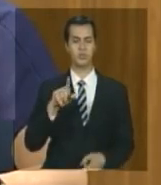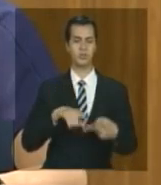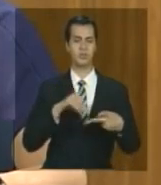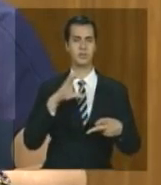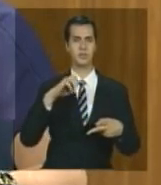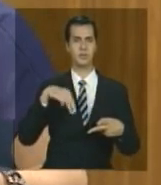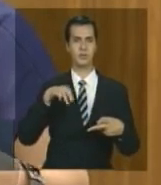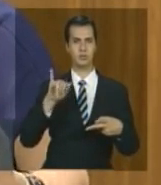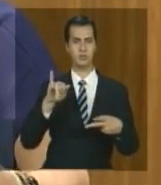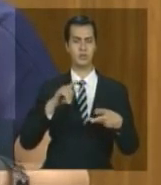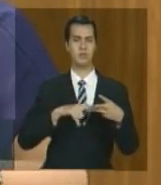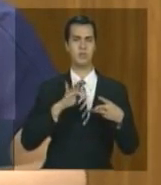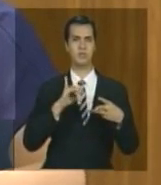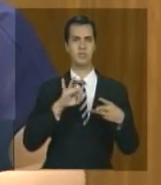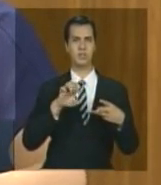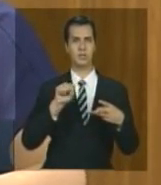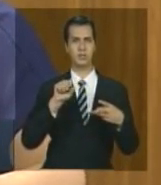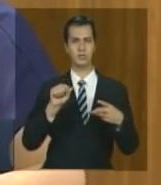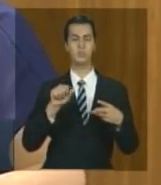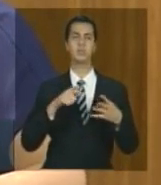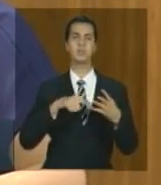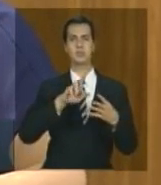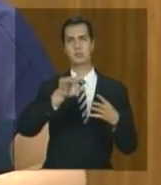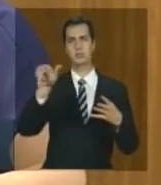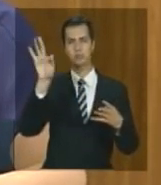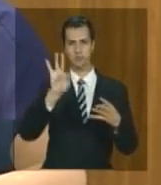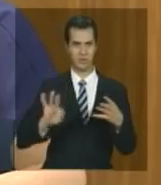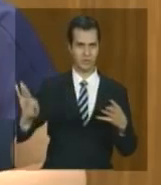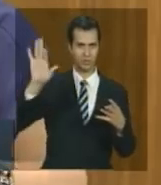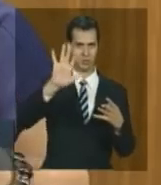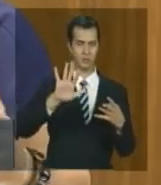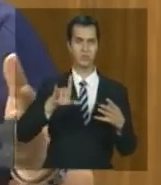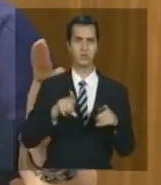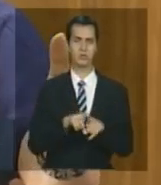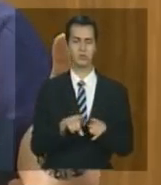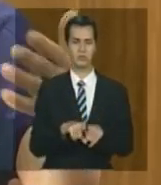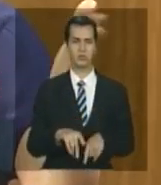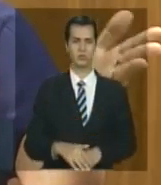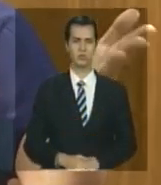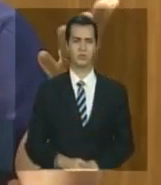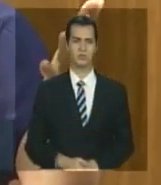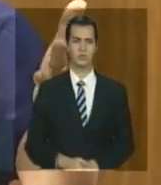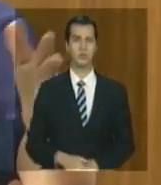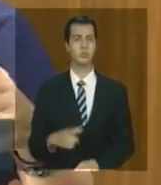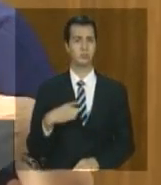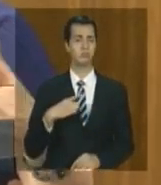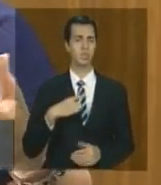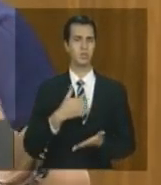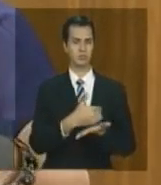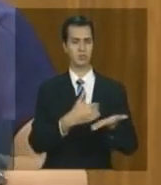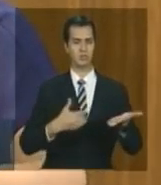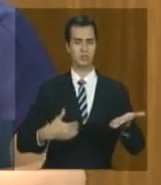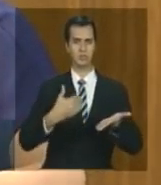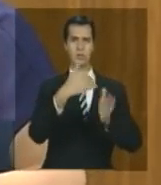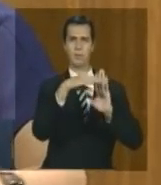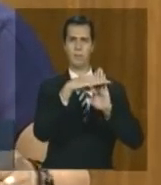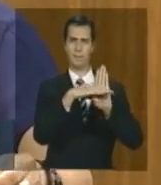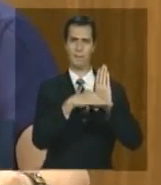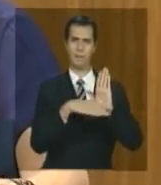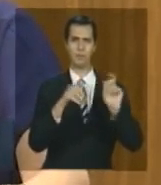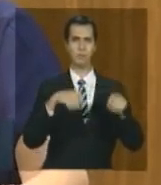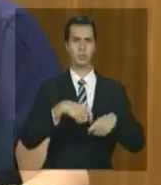a Fiesp e outras federações. Eu tenho a lista, viu? Depois eu posso passar para os